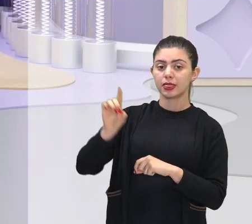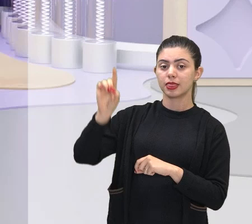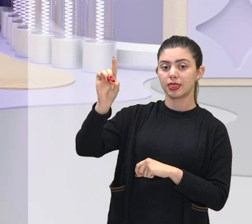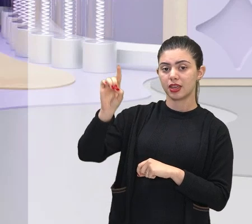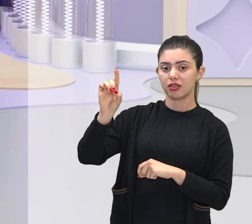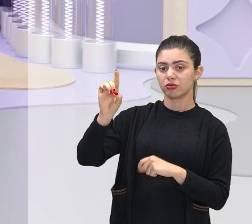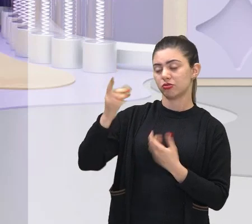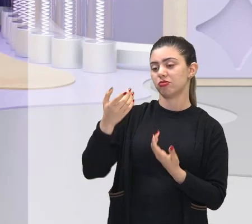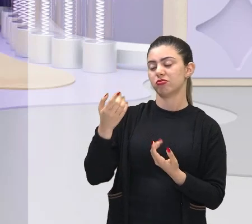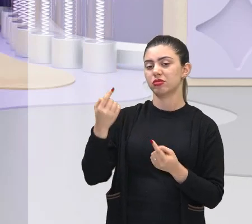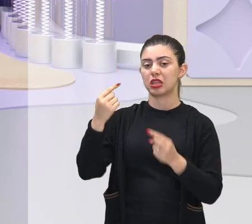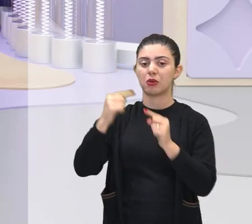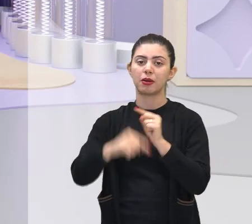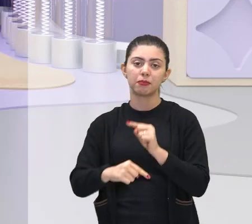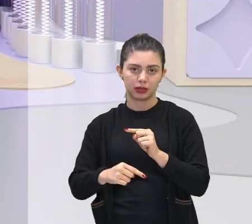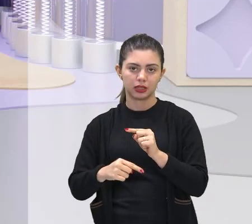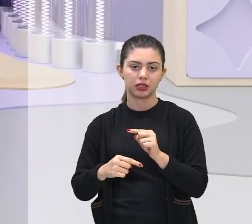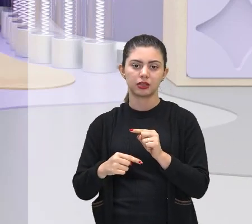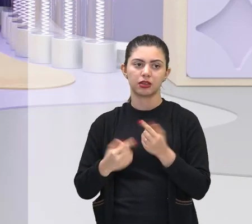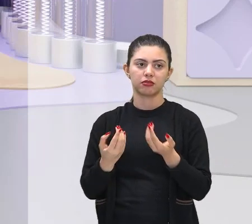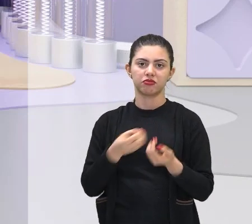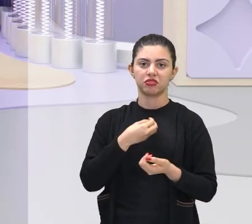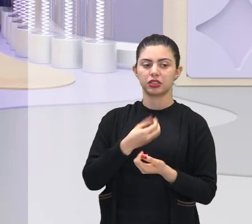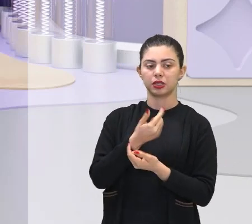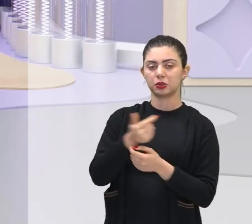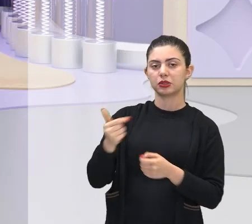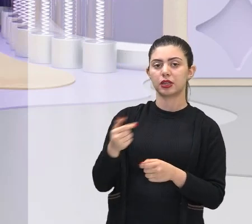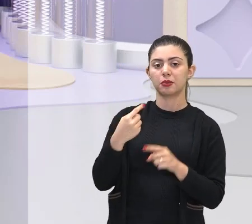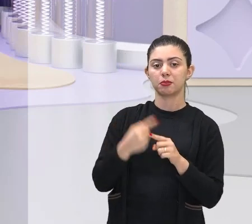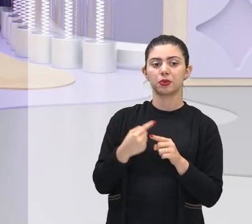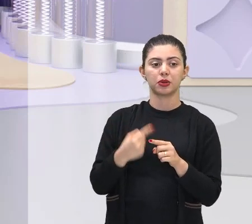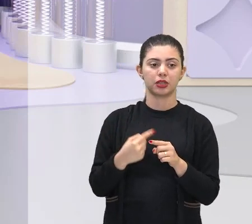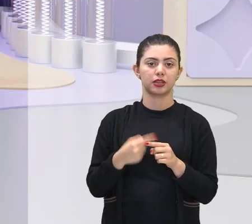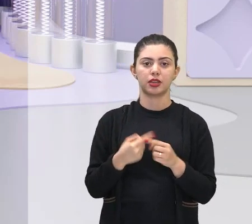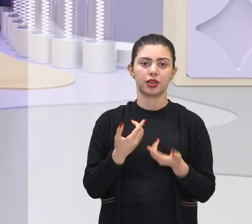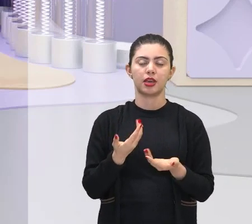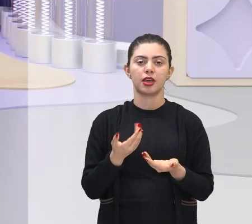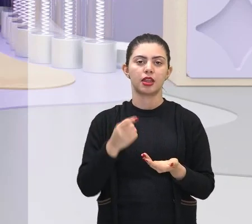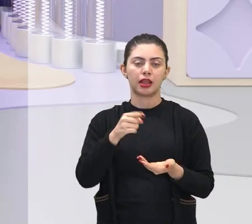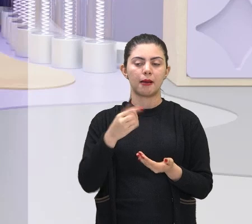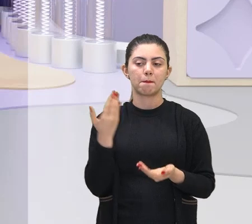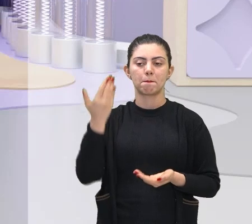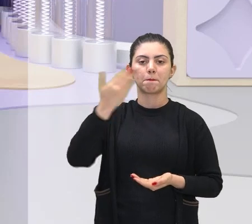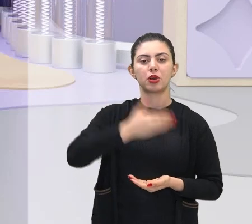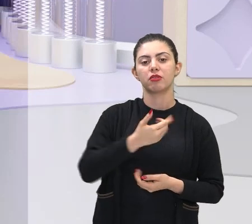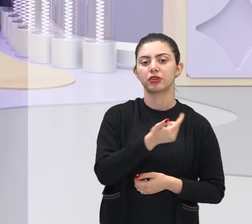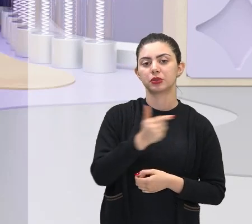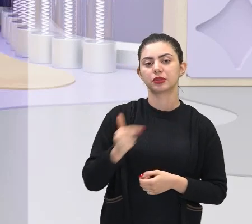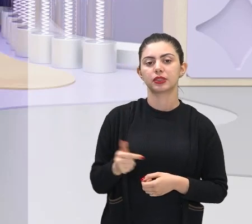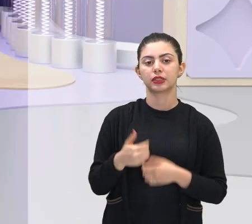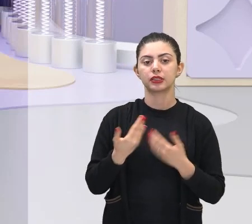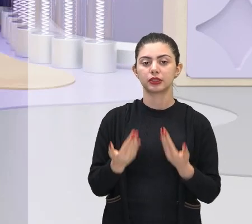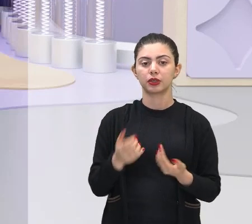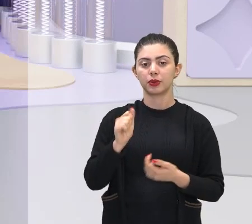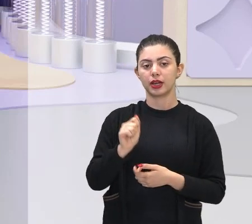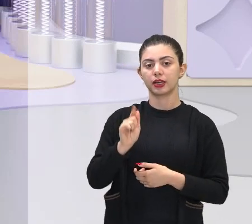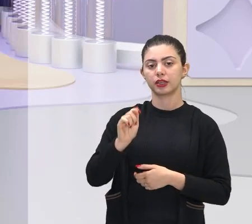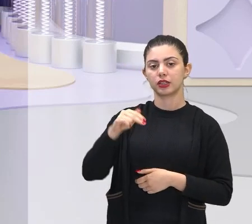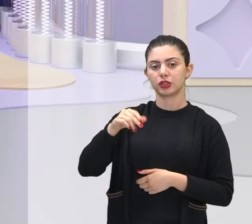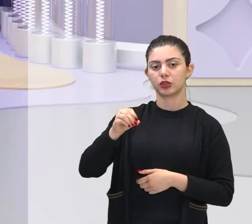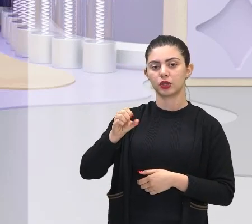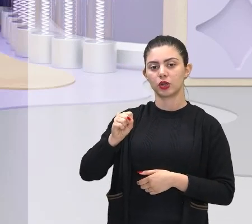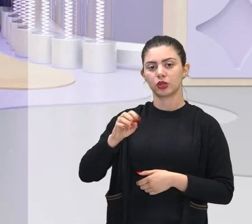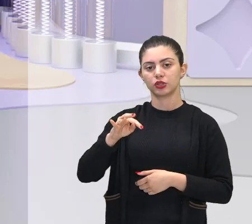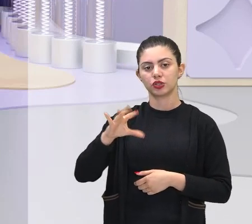é impossível de ser conhecida ou provada. A palavra agnóstico significa